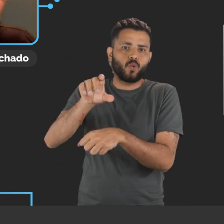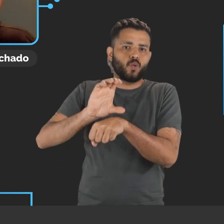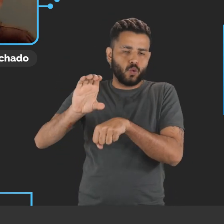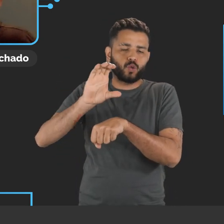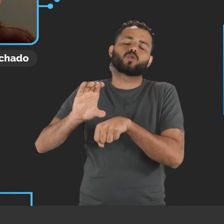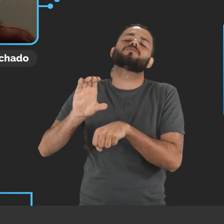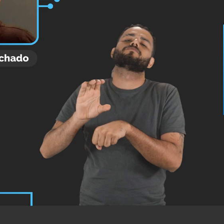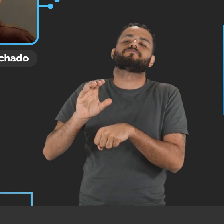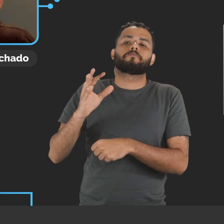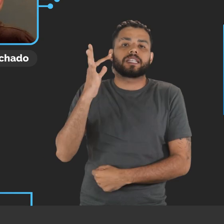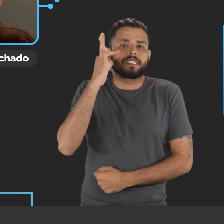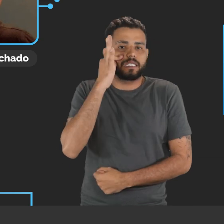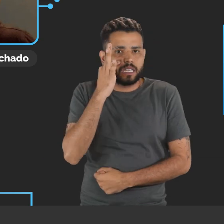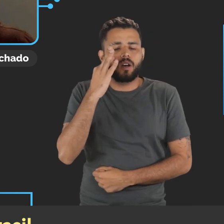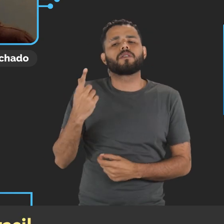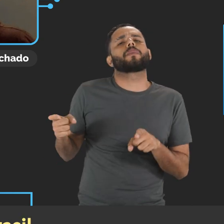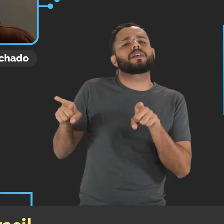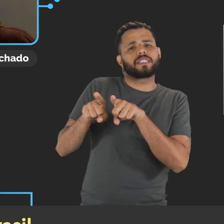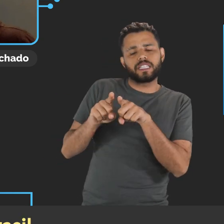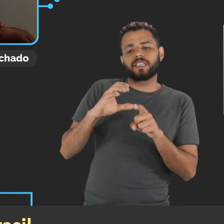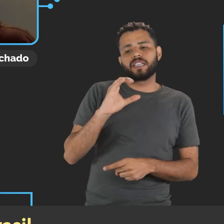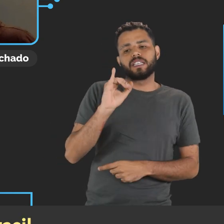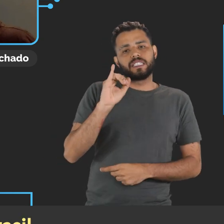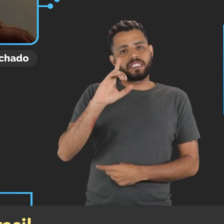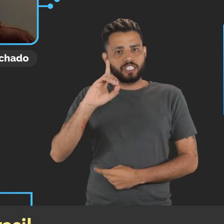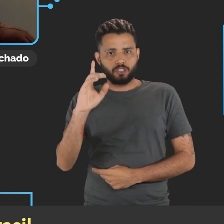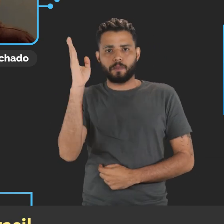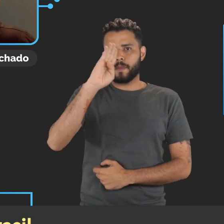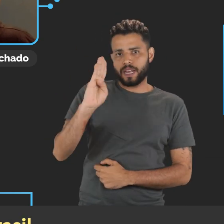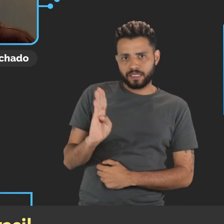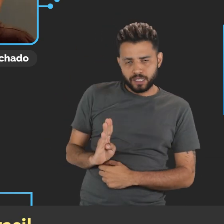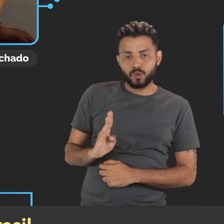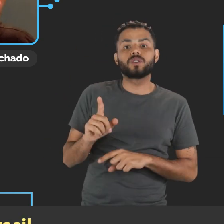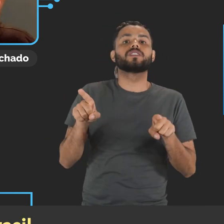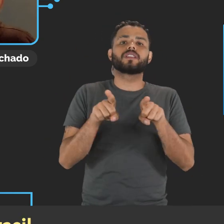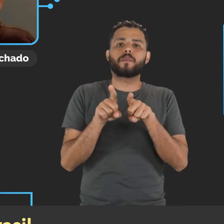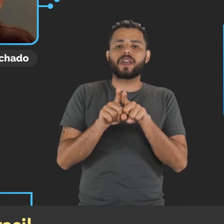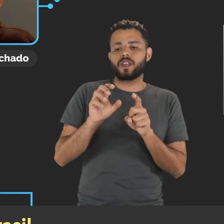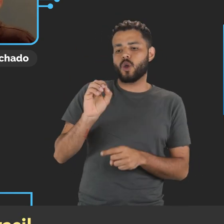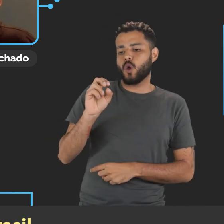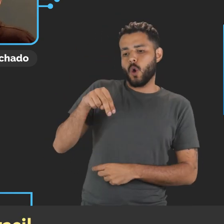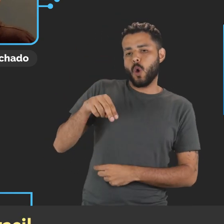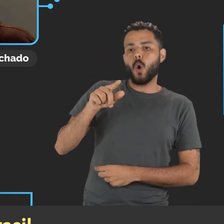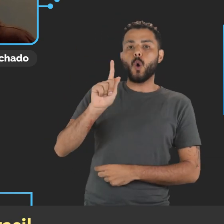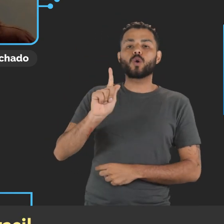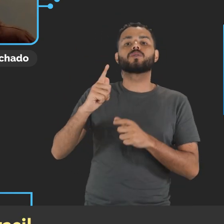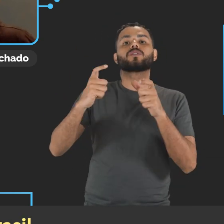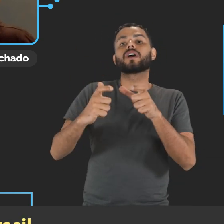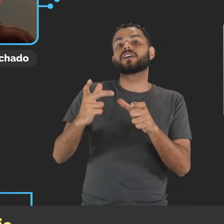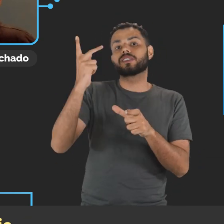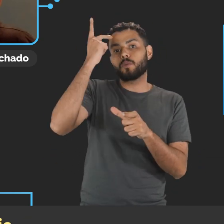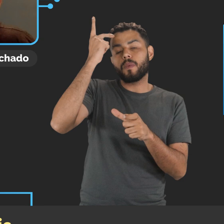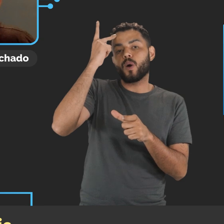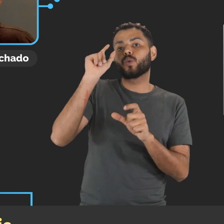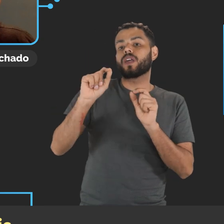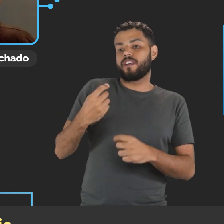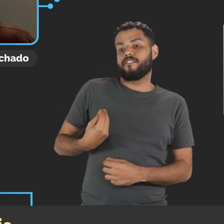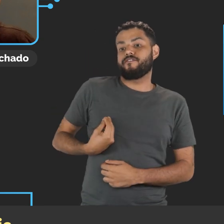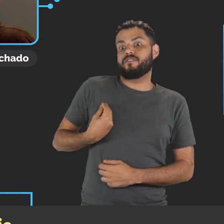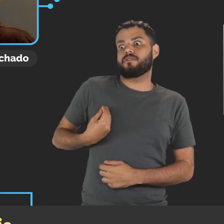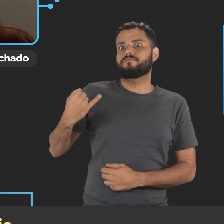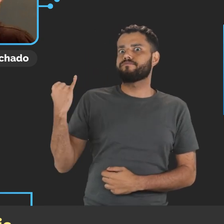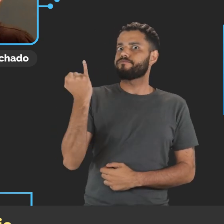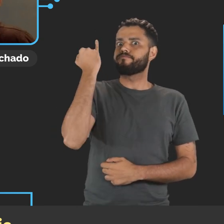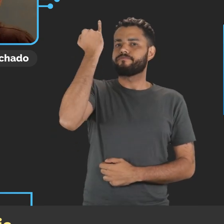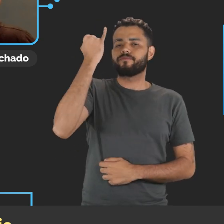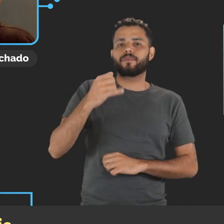consegue realizar um workshop presencial, novamente em parceria com a CID Brasil e aí com a participação de uma ONG em São Paulo, que é a